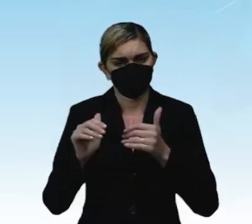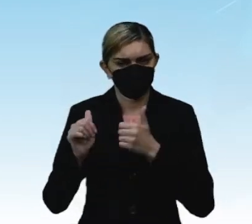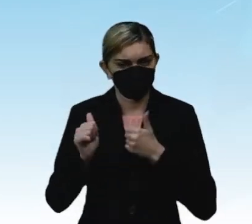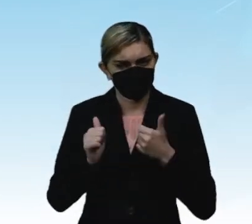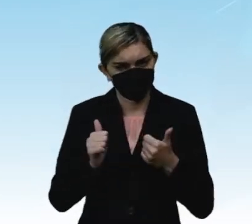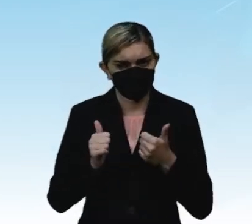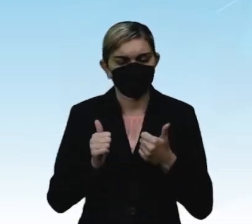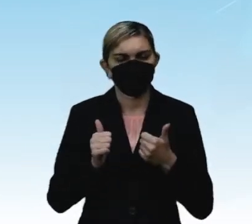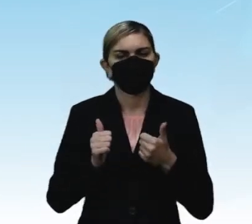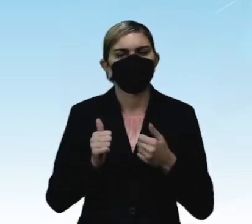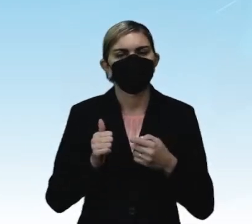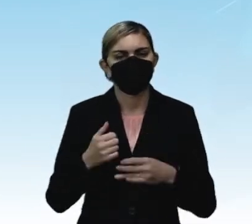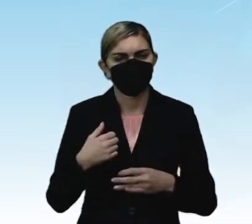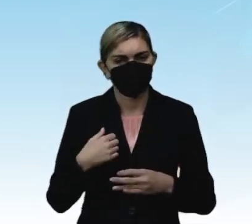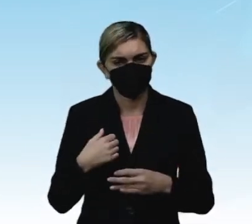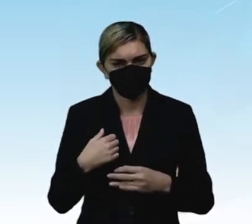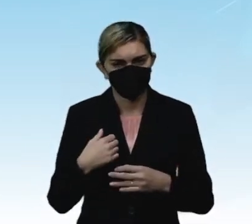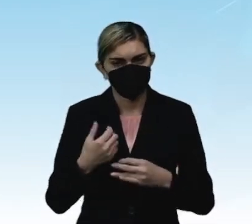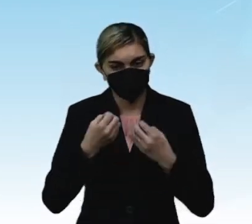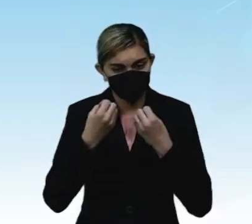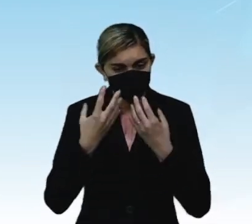Olá, meus amores.